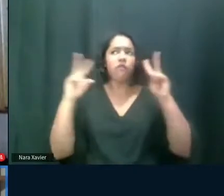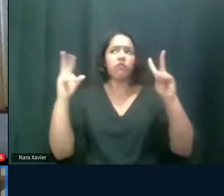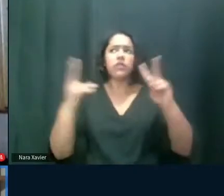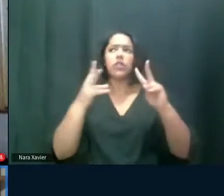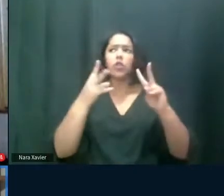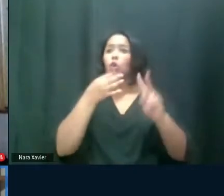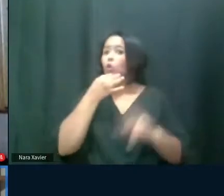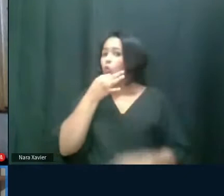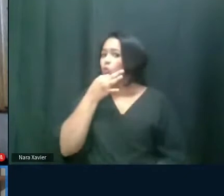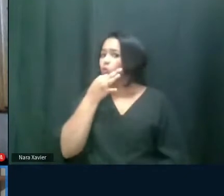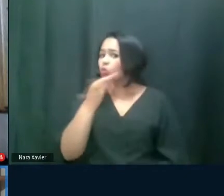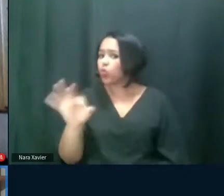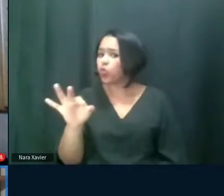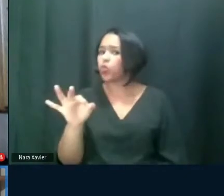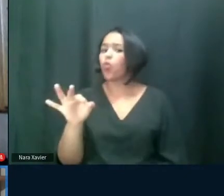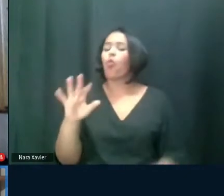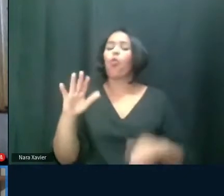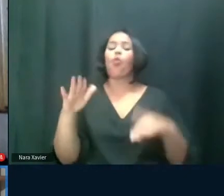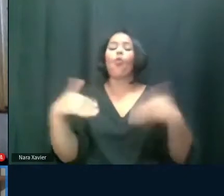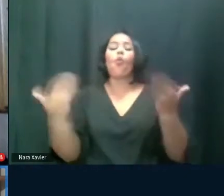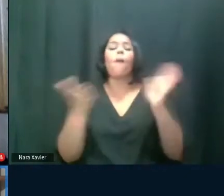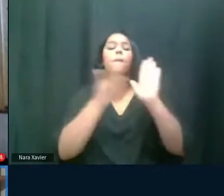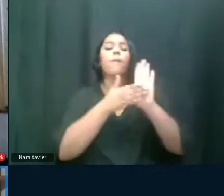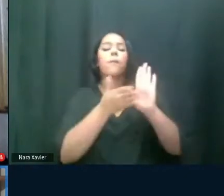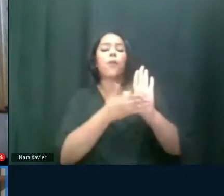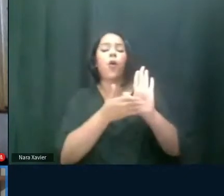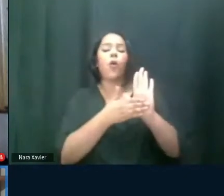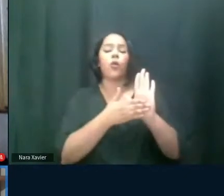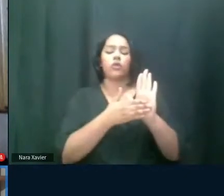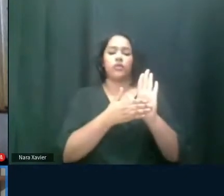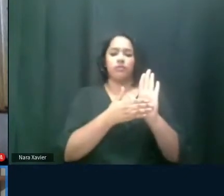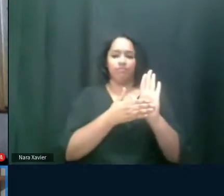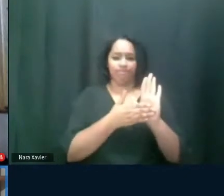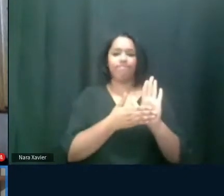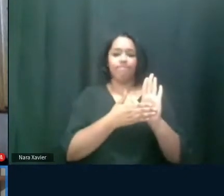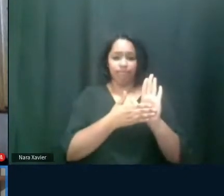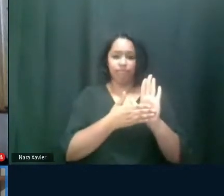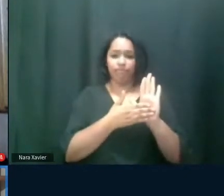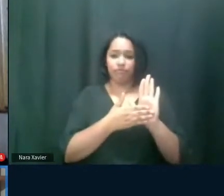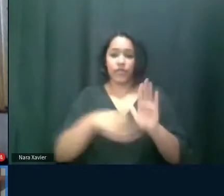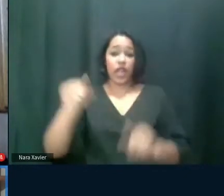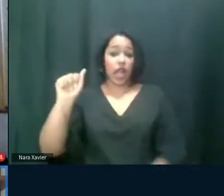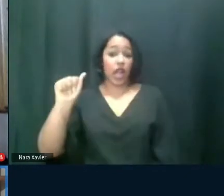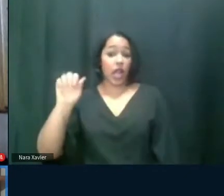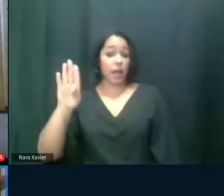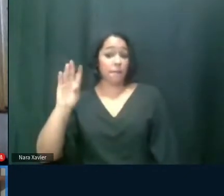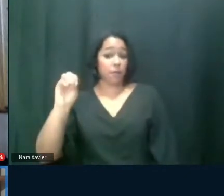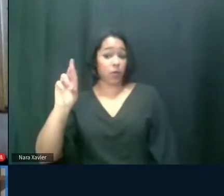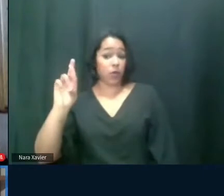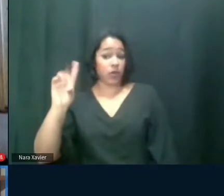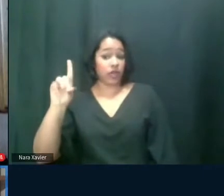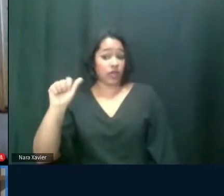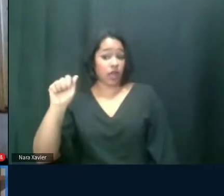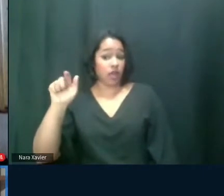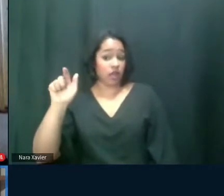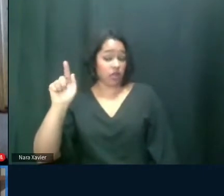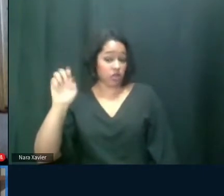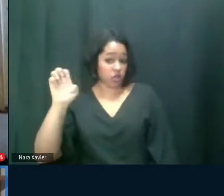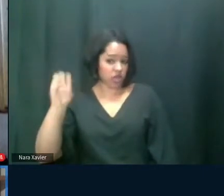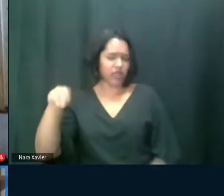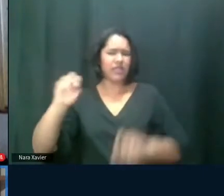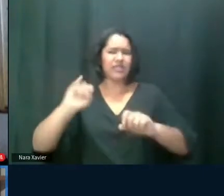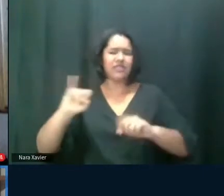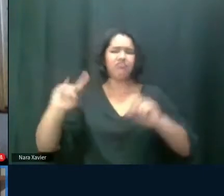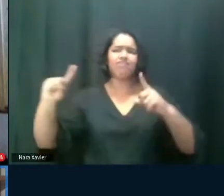essas propostas de abordagem, né? Se realmente elas se adequam à